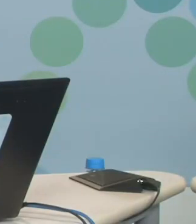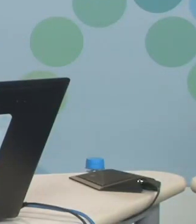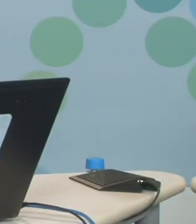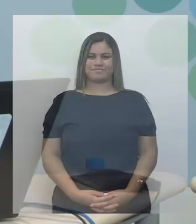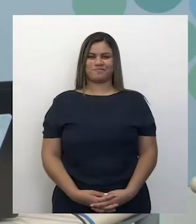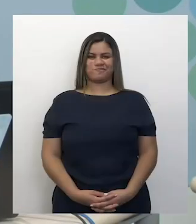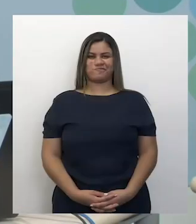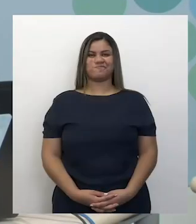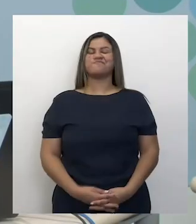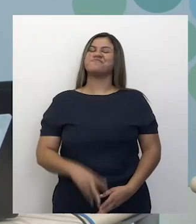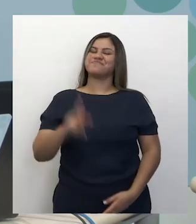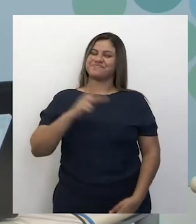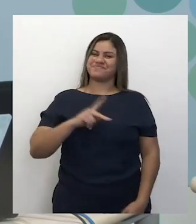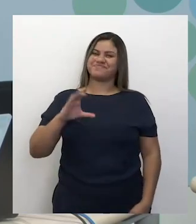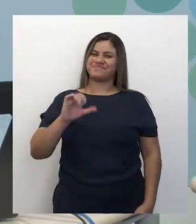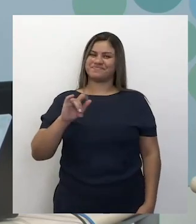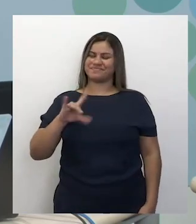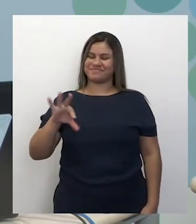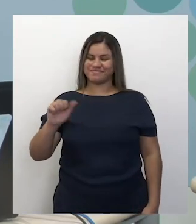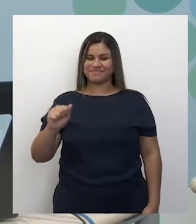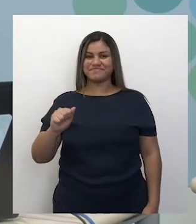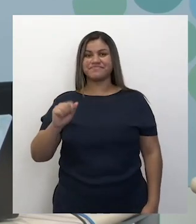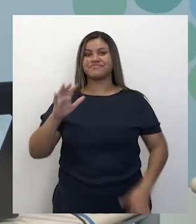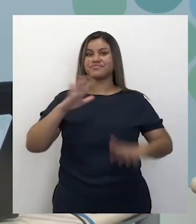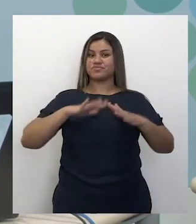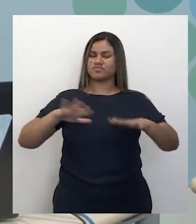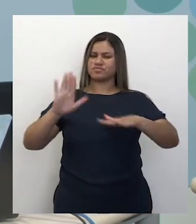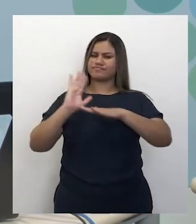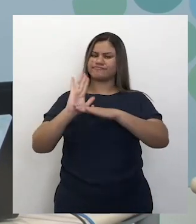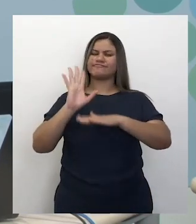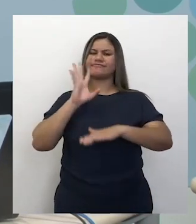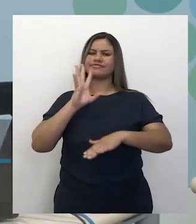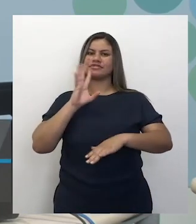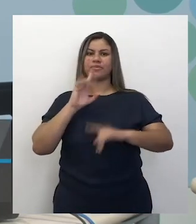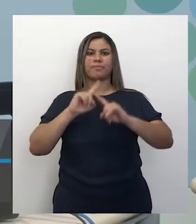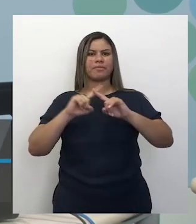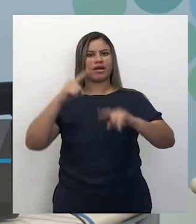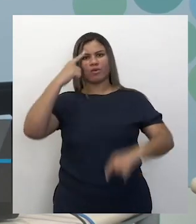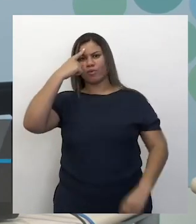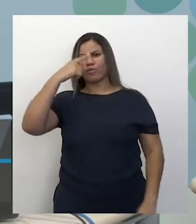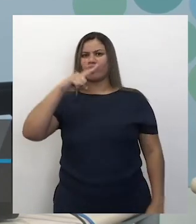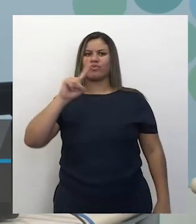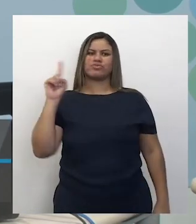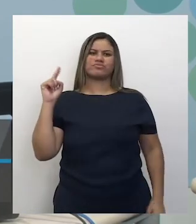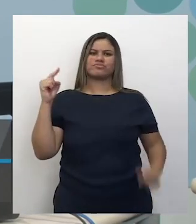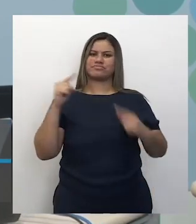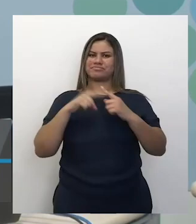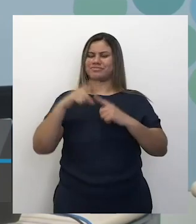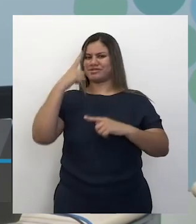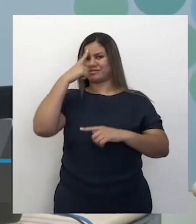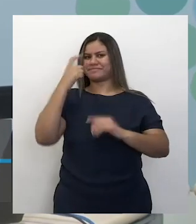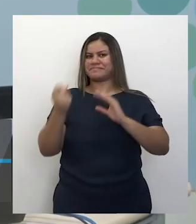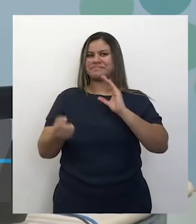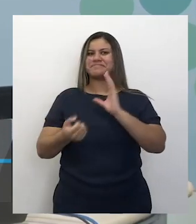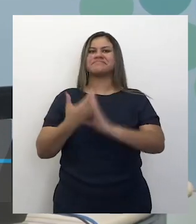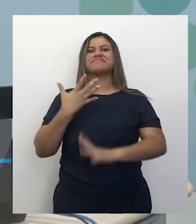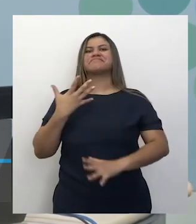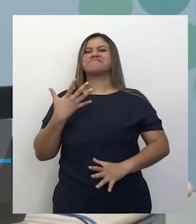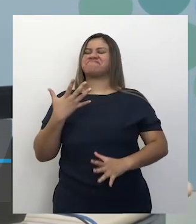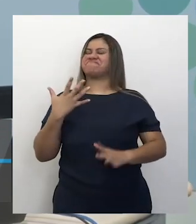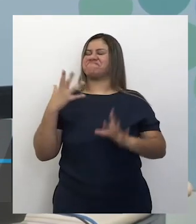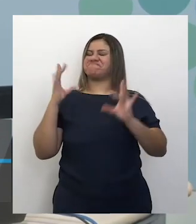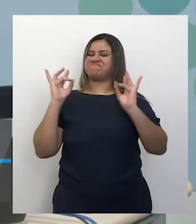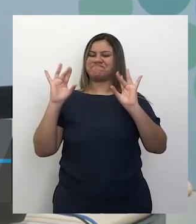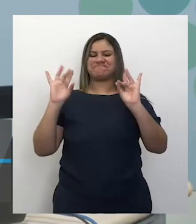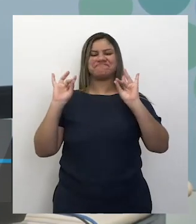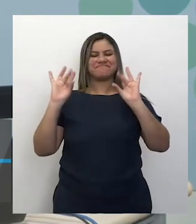Pro Cláudia. Todos os vídeos ali são interessantes, mas o último, ele tem a questão criativa que é